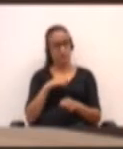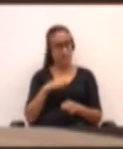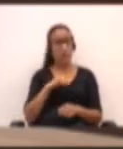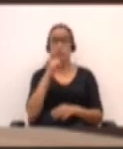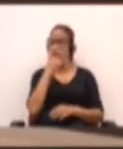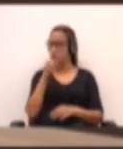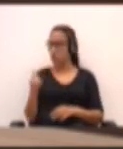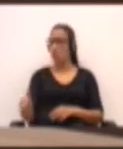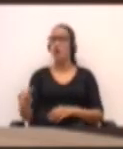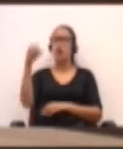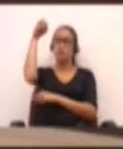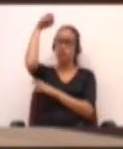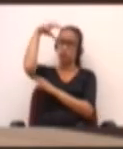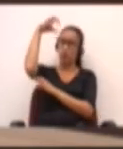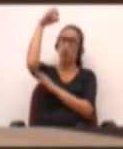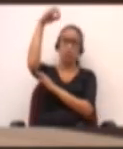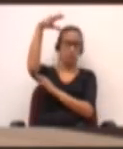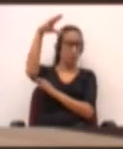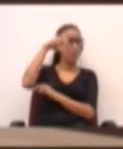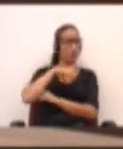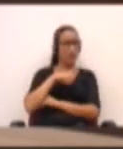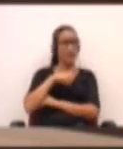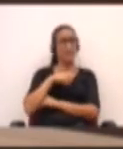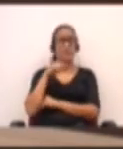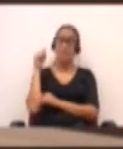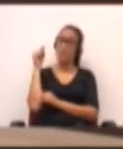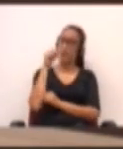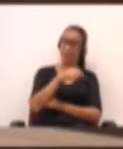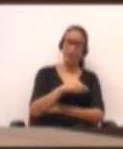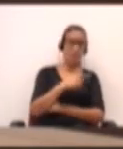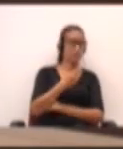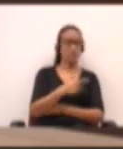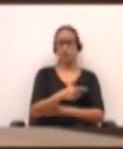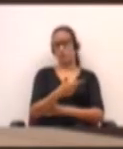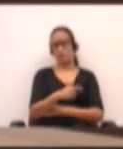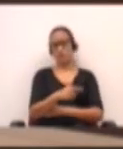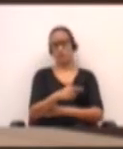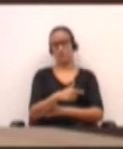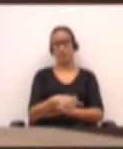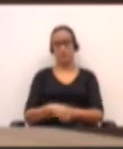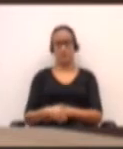possuem iluminação. E o caso do aterro sanitário